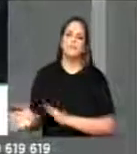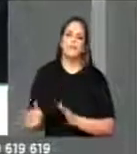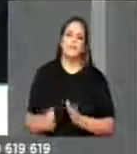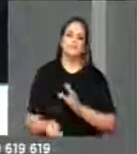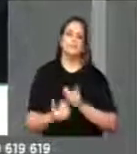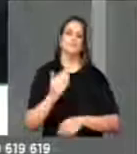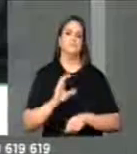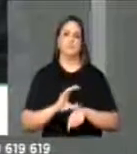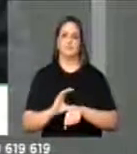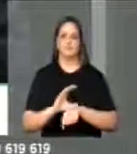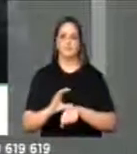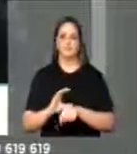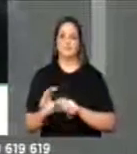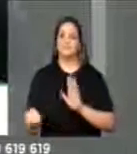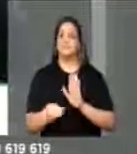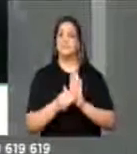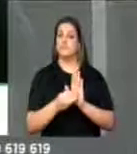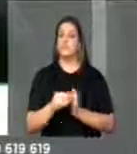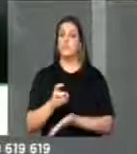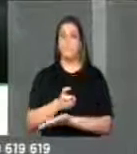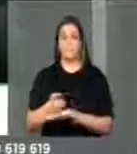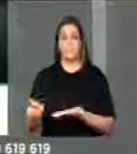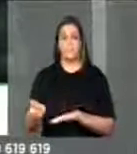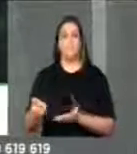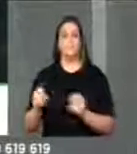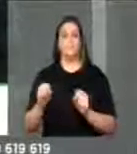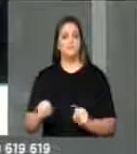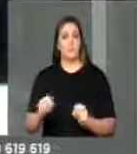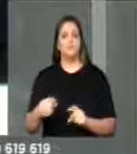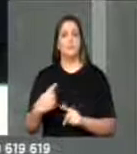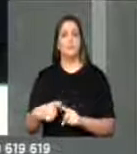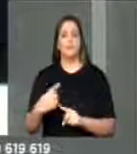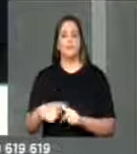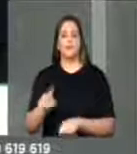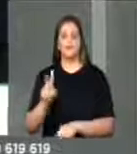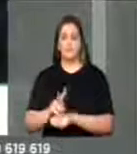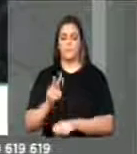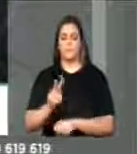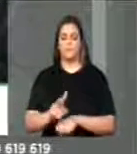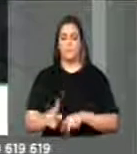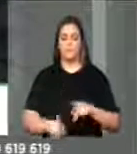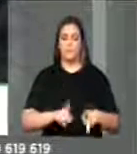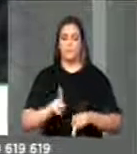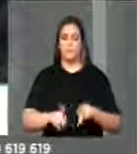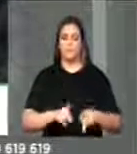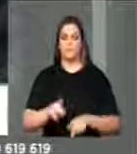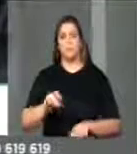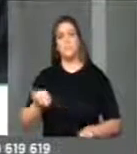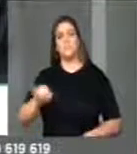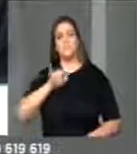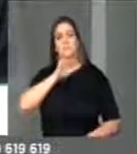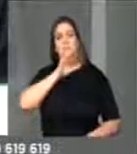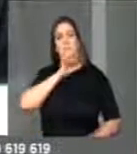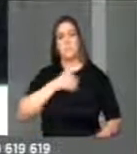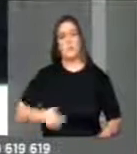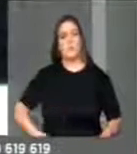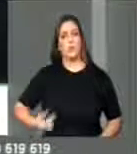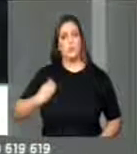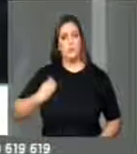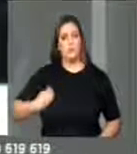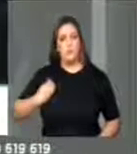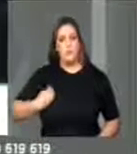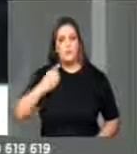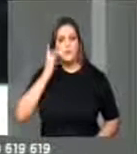presente como um instrumento de proteção do povo contra maus governantes, contra governantes